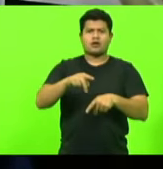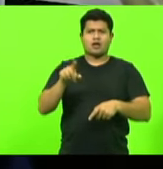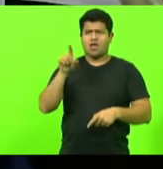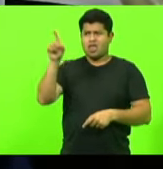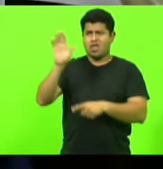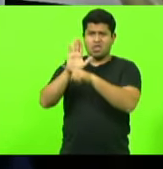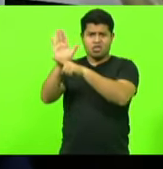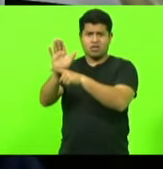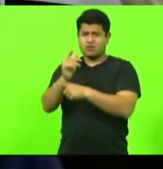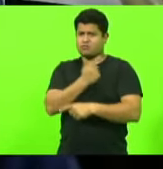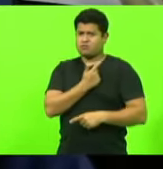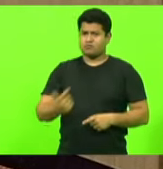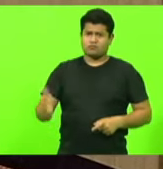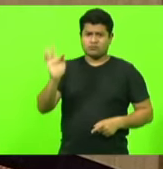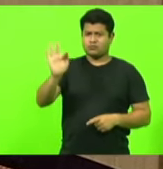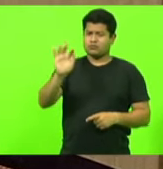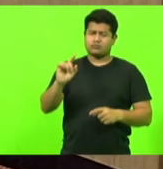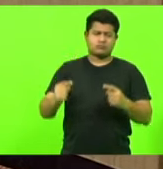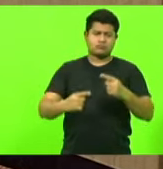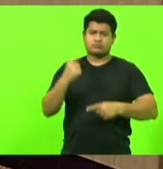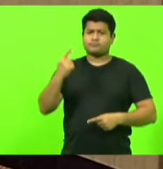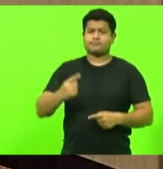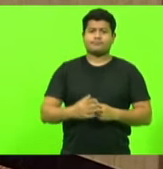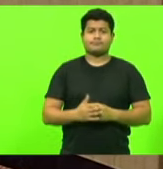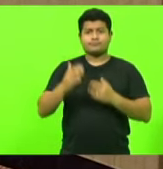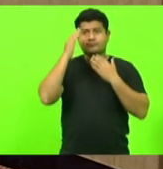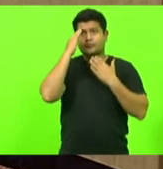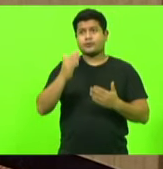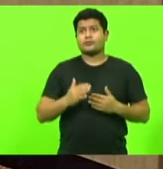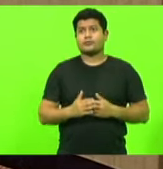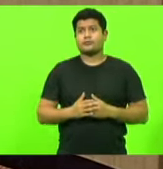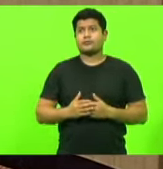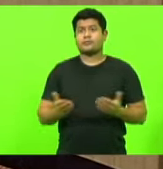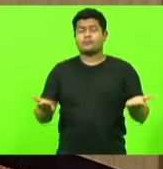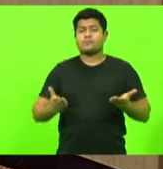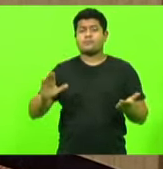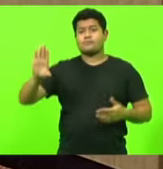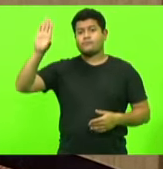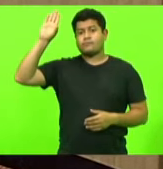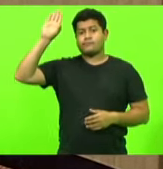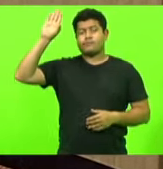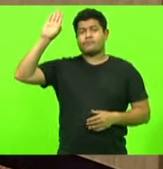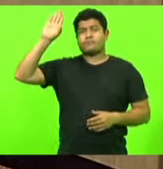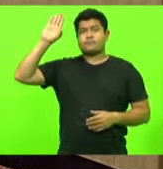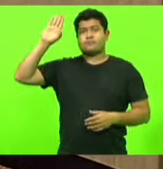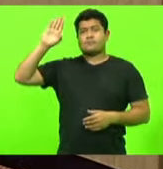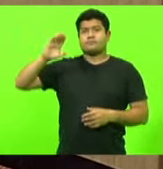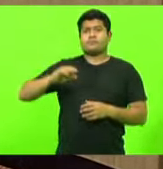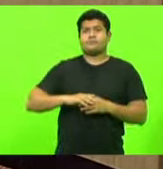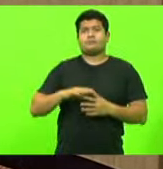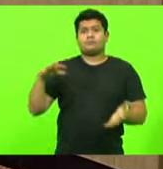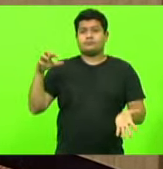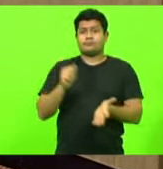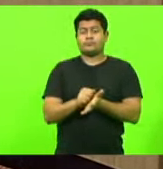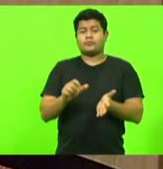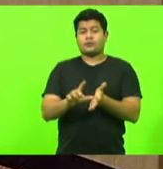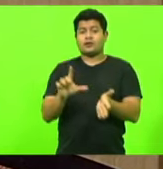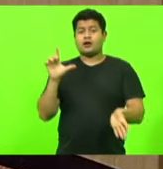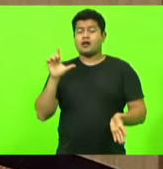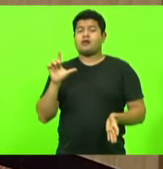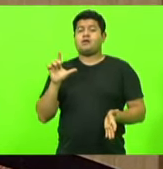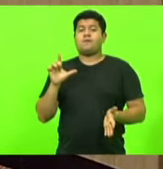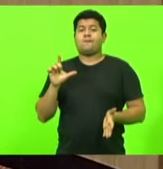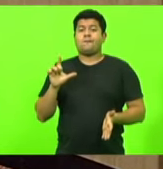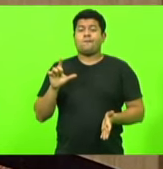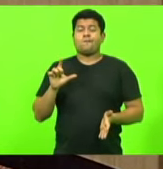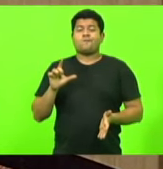federal. Obrigado. Senhor presidente, deputado Jair Mioto. Inscrevo Vossa Excelência, deputado, mas antes vamos ouvir o deputado